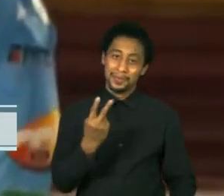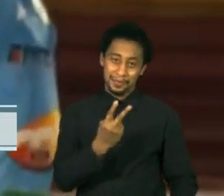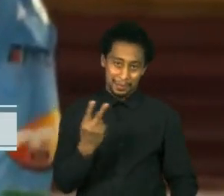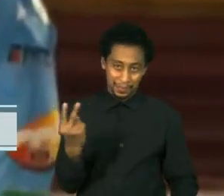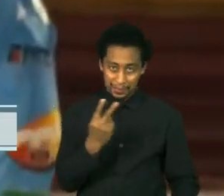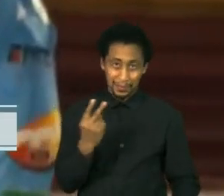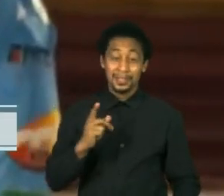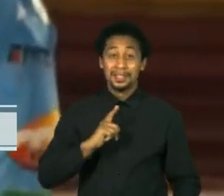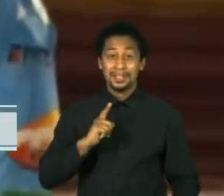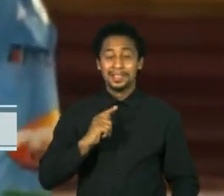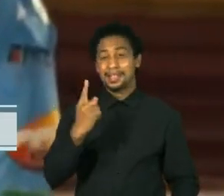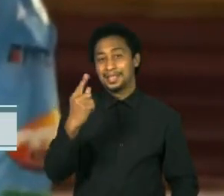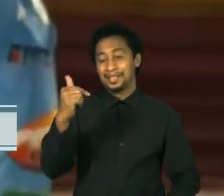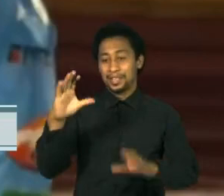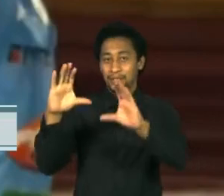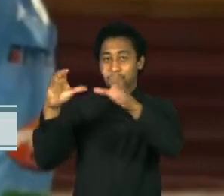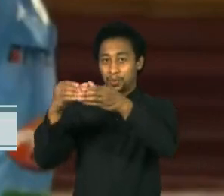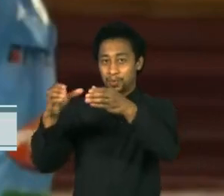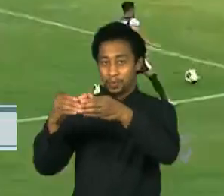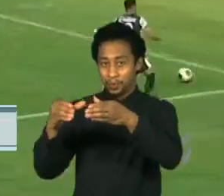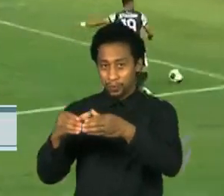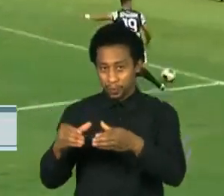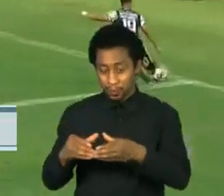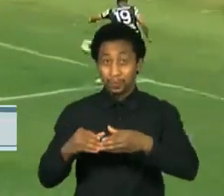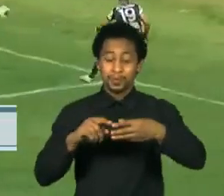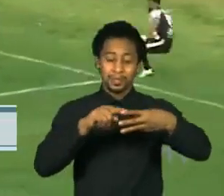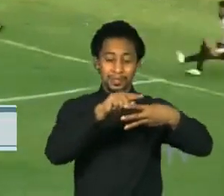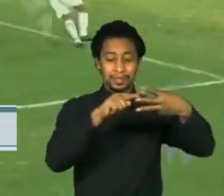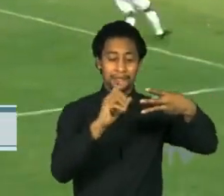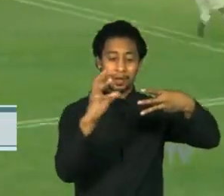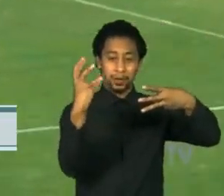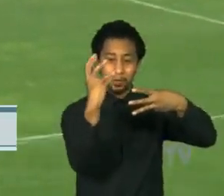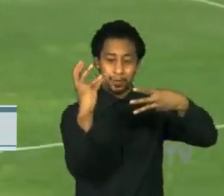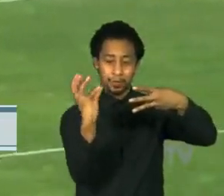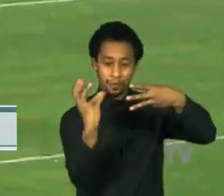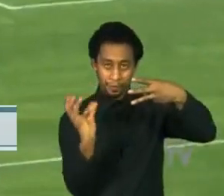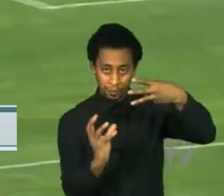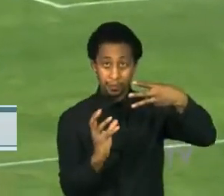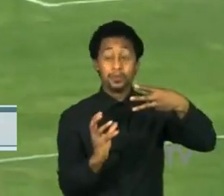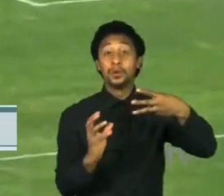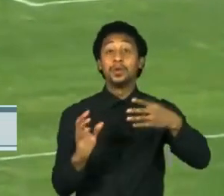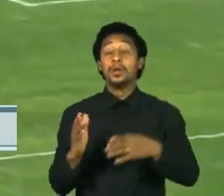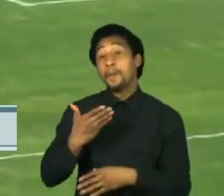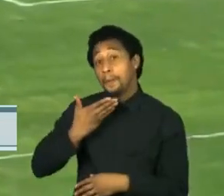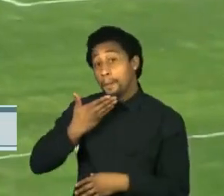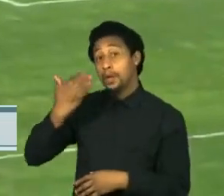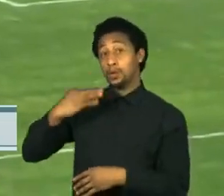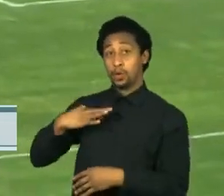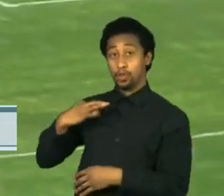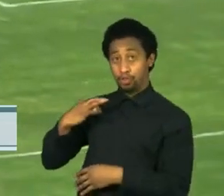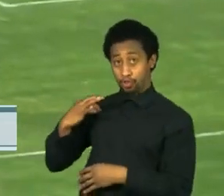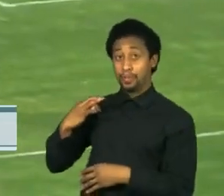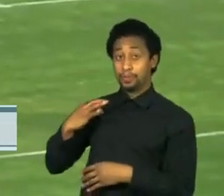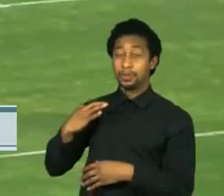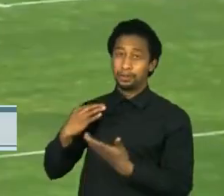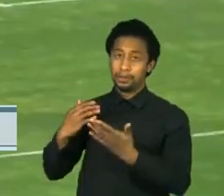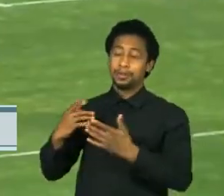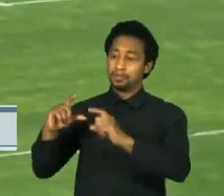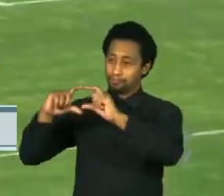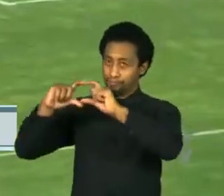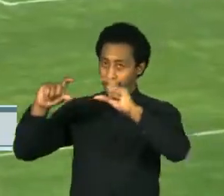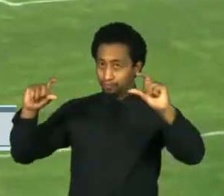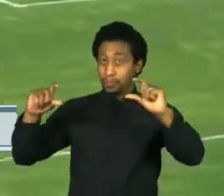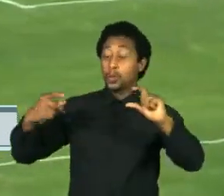reúne 17 equipes, divididas em três grupos. Os dois melhores times de cada chave, junto com os dois melhores terceiros